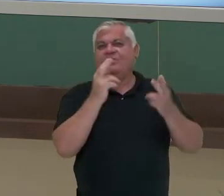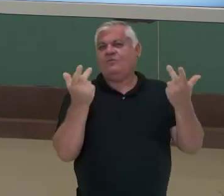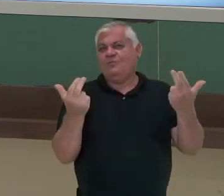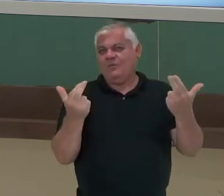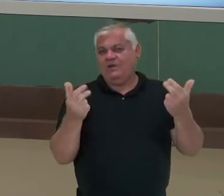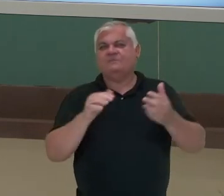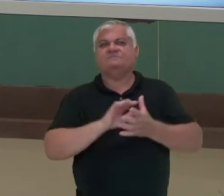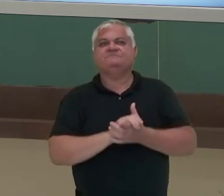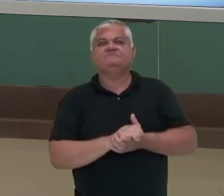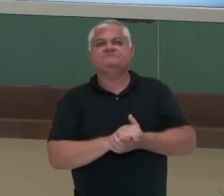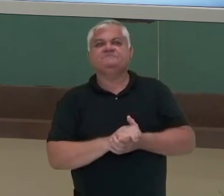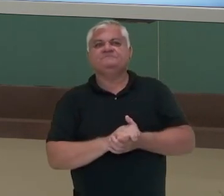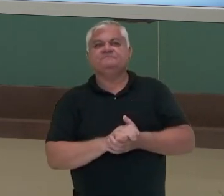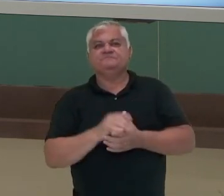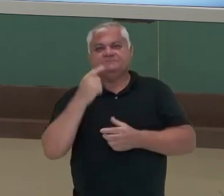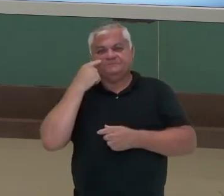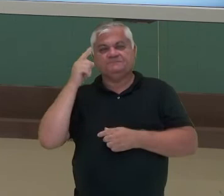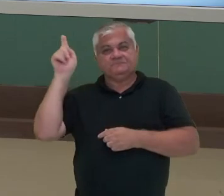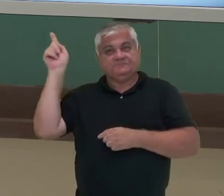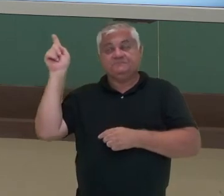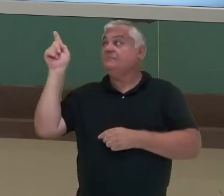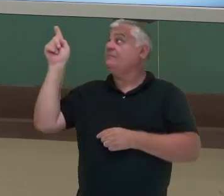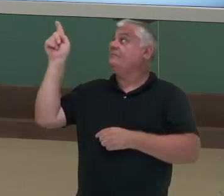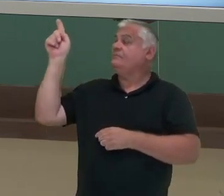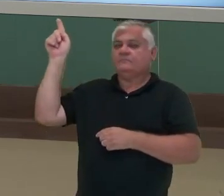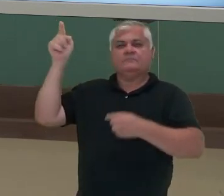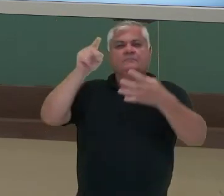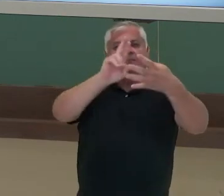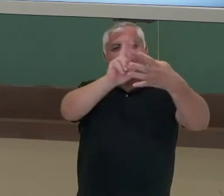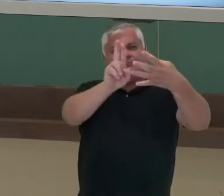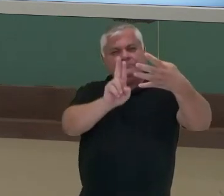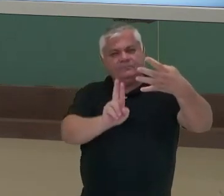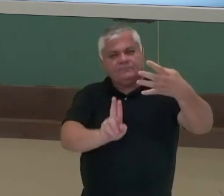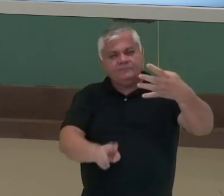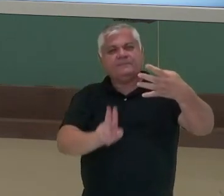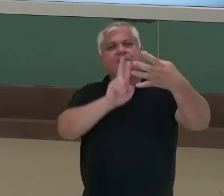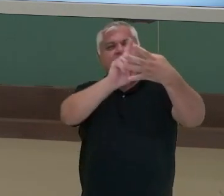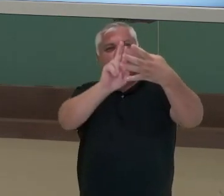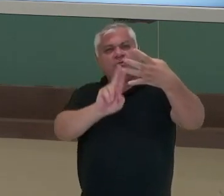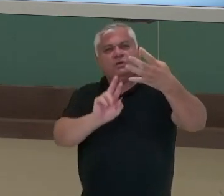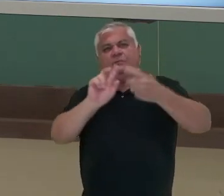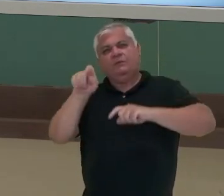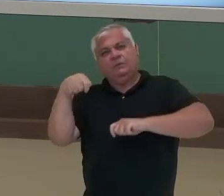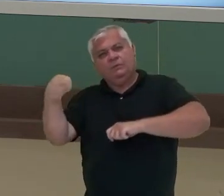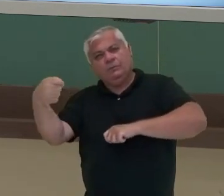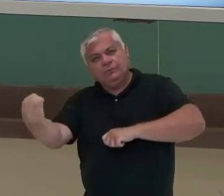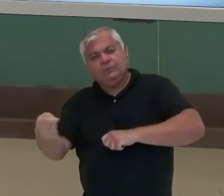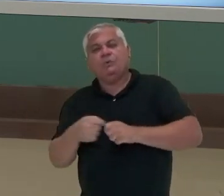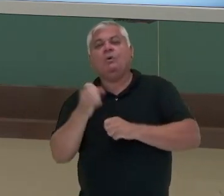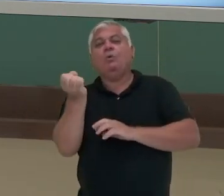uma diagonal. E aqui nós temos um quadro que vai relacionar o nome exatamente com a